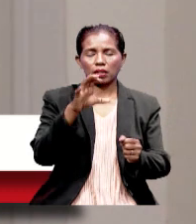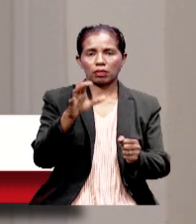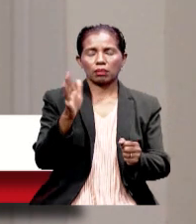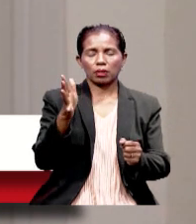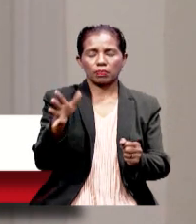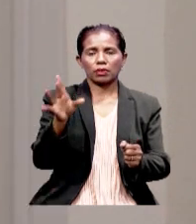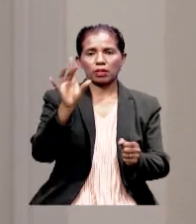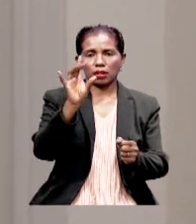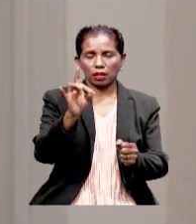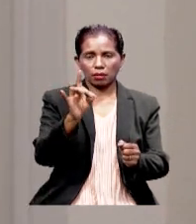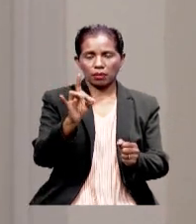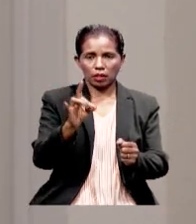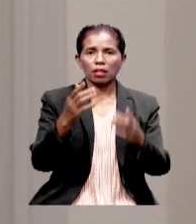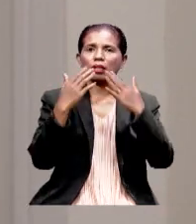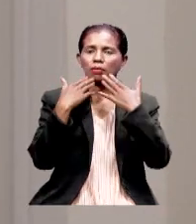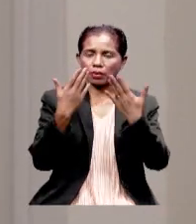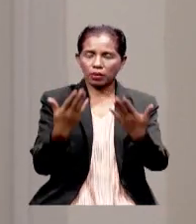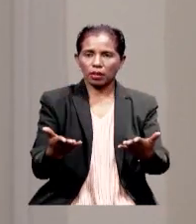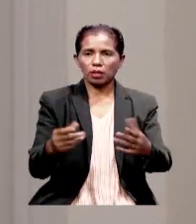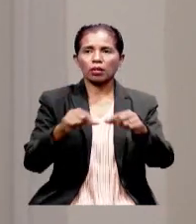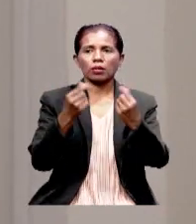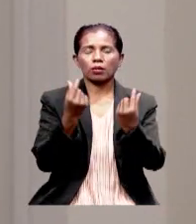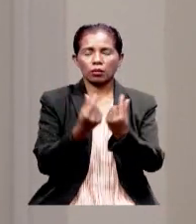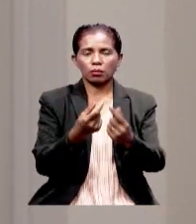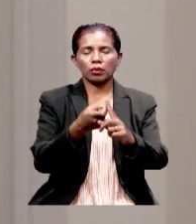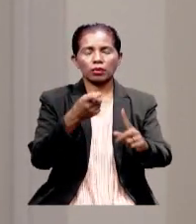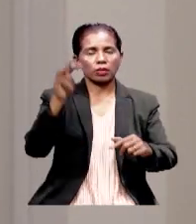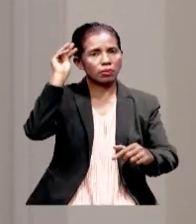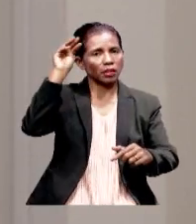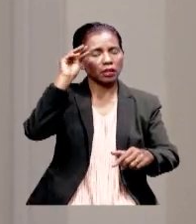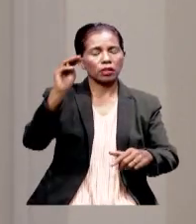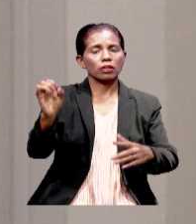agradece ba a equipa de Deus Ministério Interior,